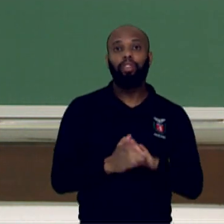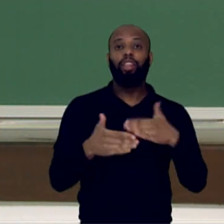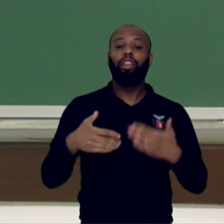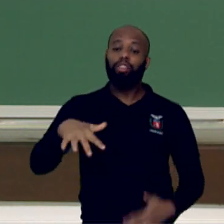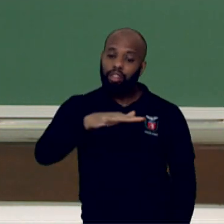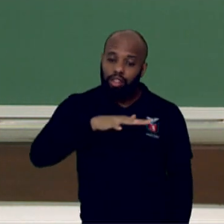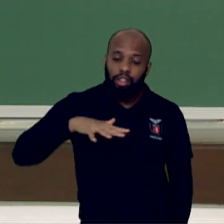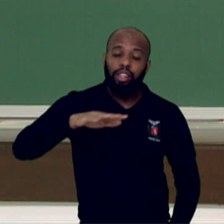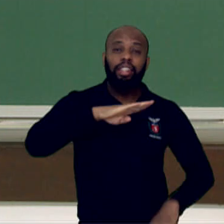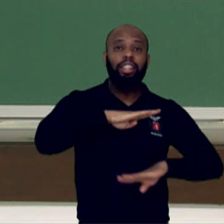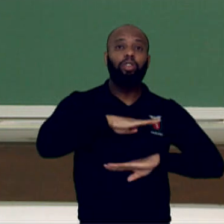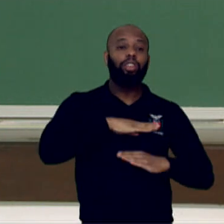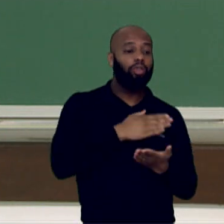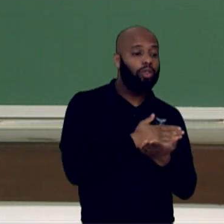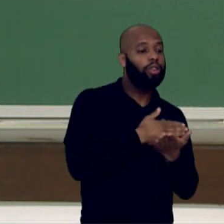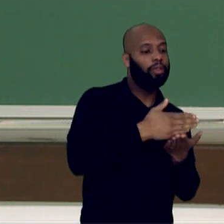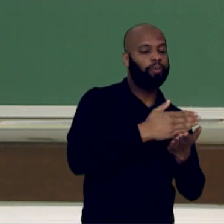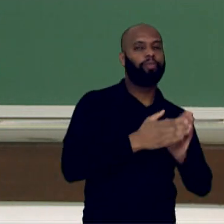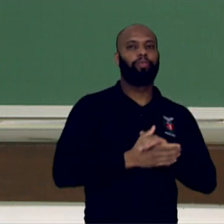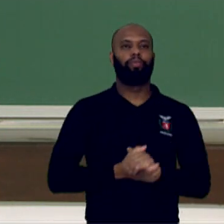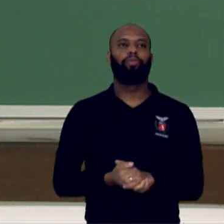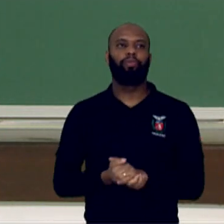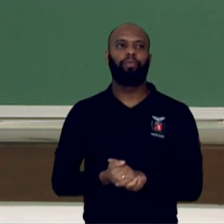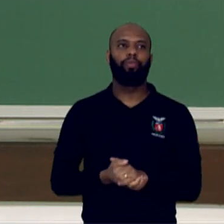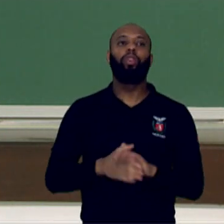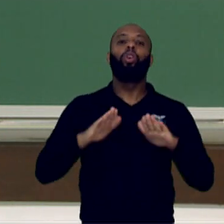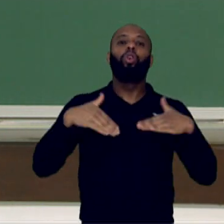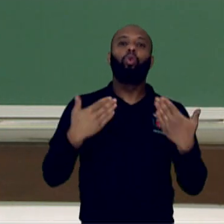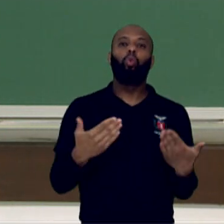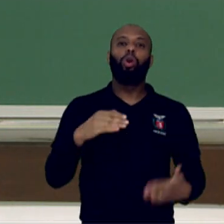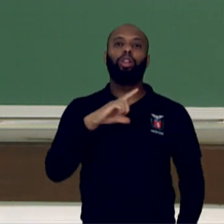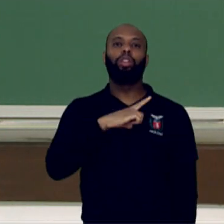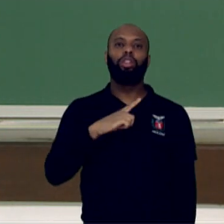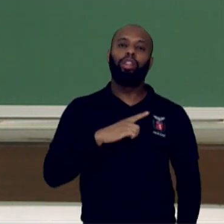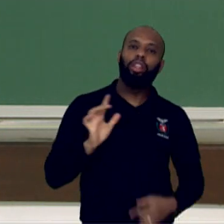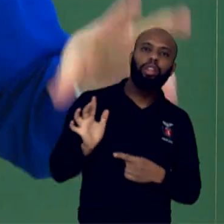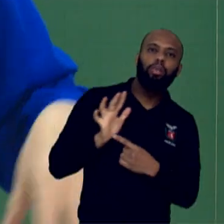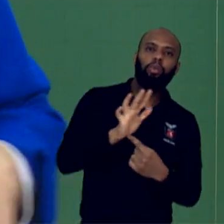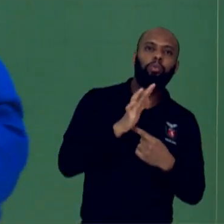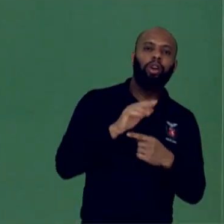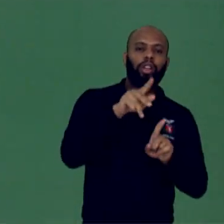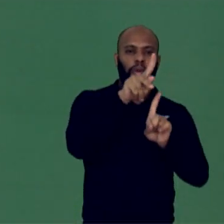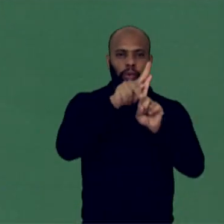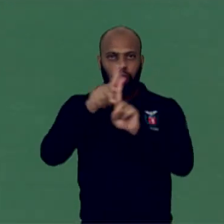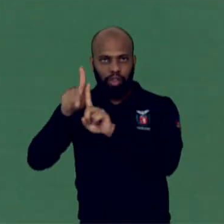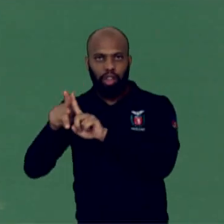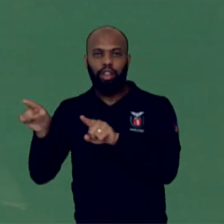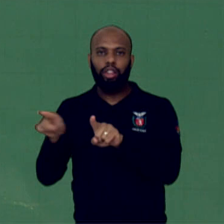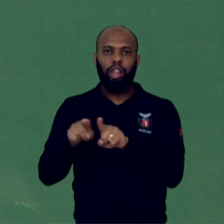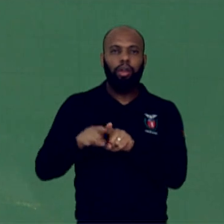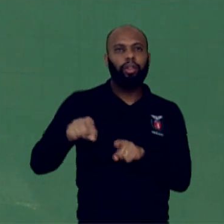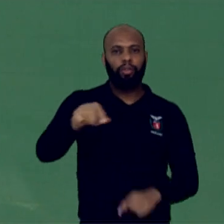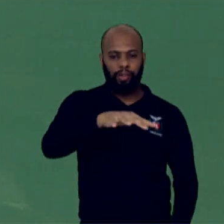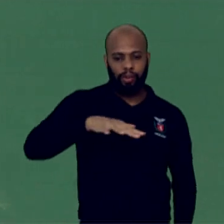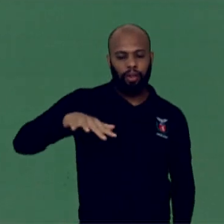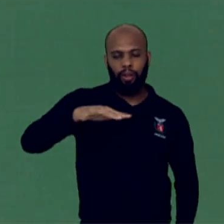a situação inicial, quando é apresentado os personagens e o